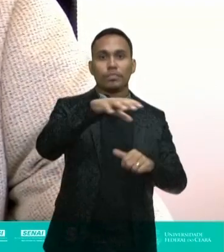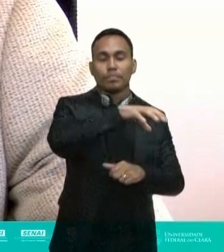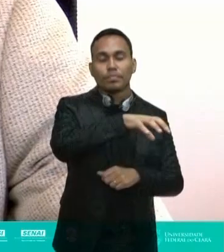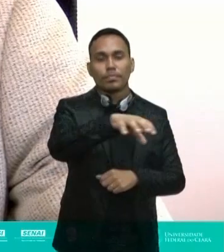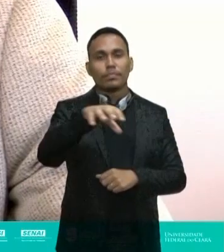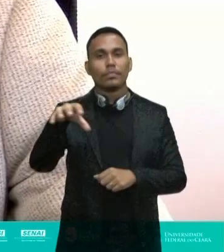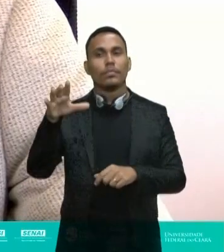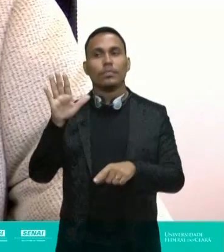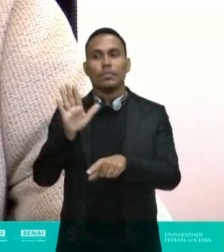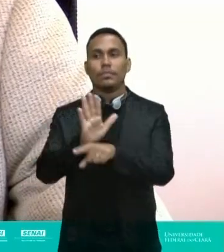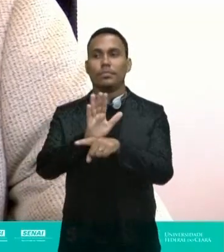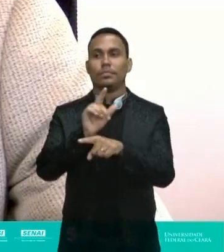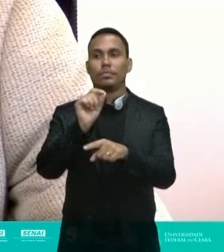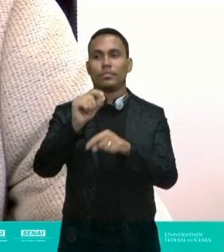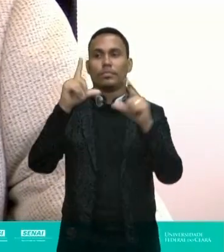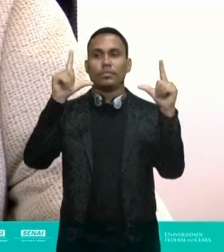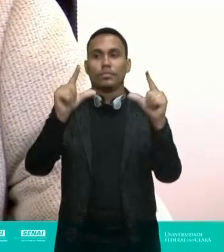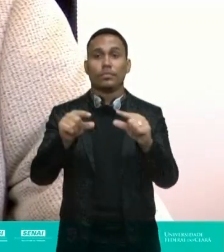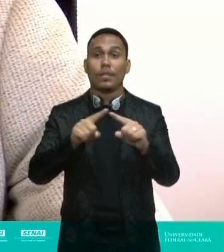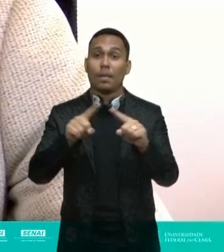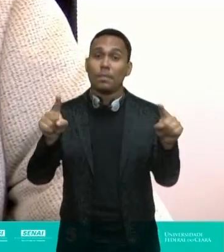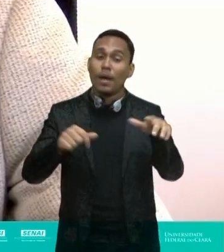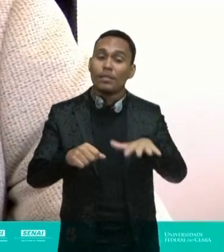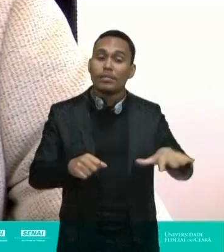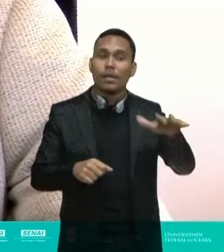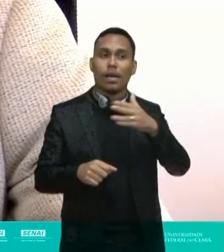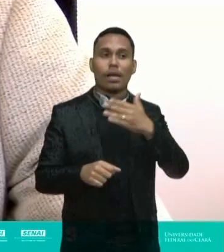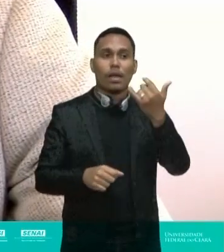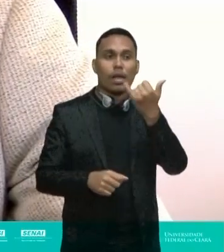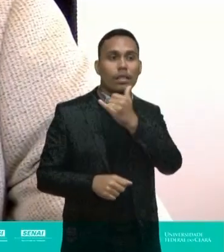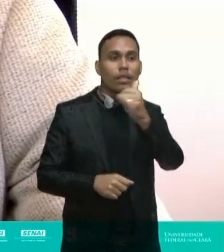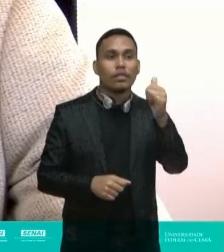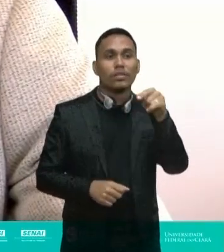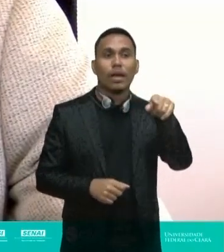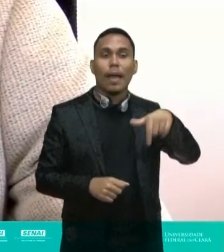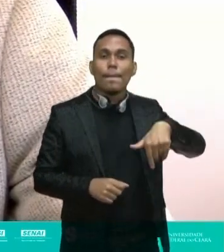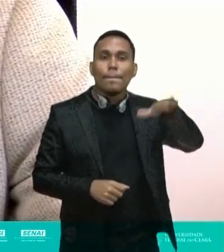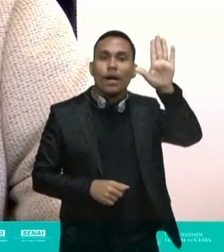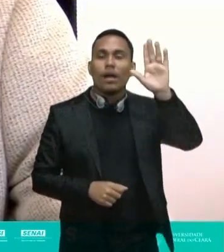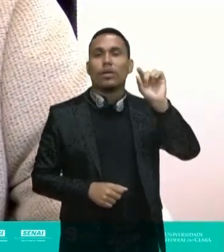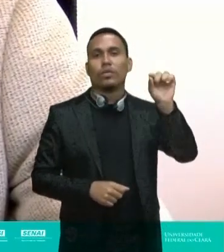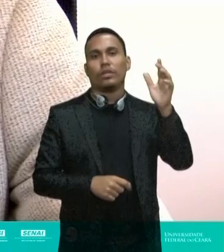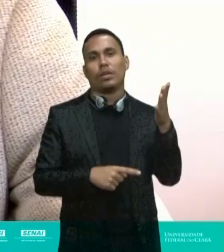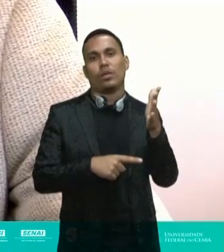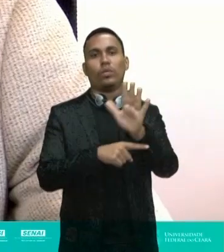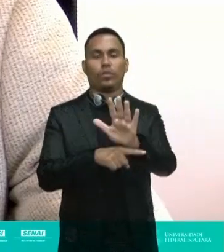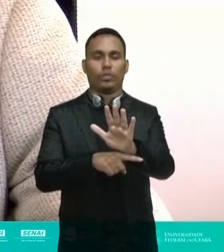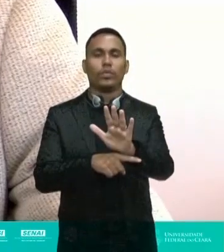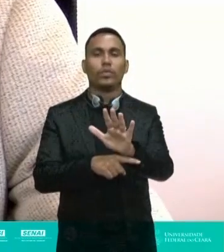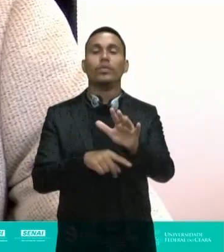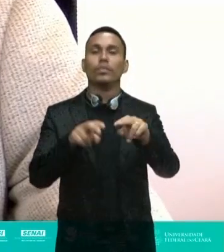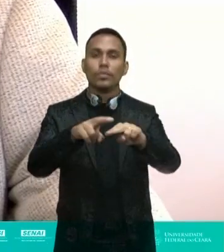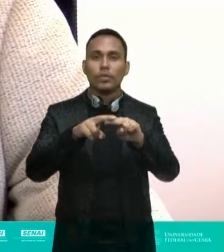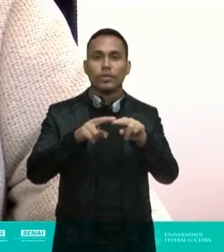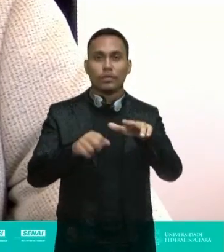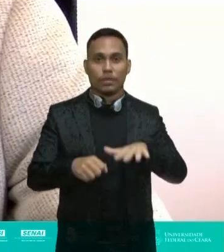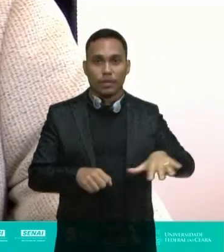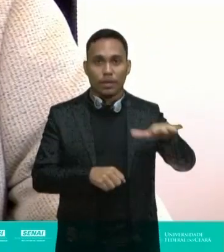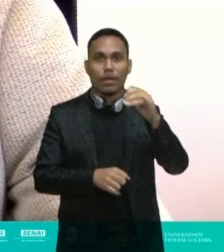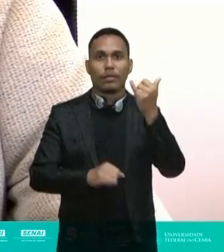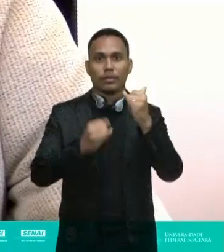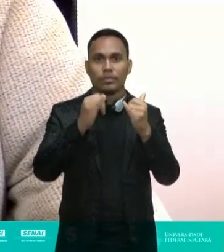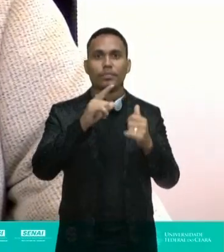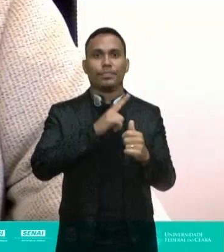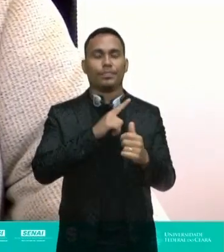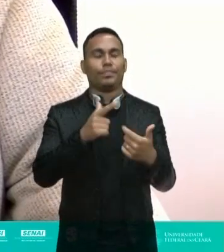para a redução de emissões, mas é o setor da energia aquele que dará o maior contributo. A transição energética assume, portanto, um papel